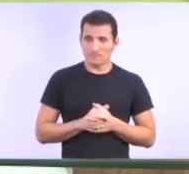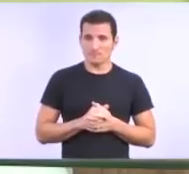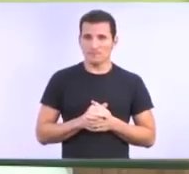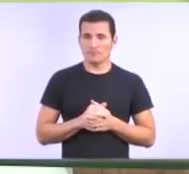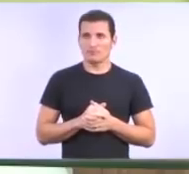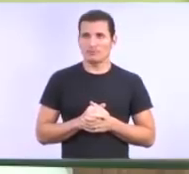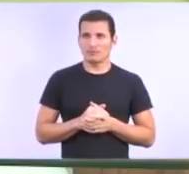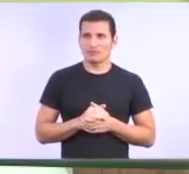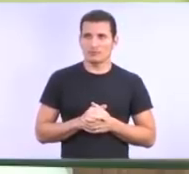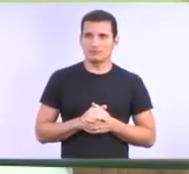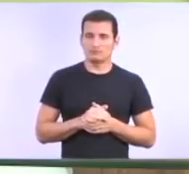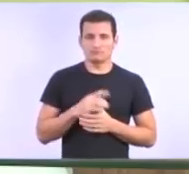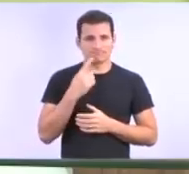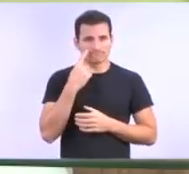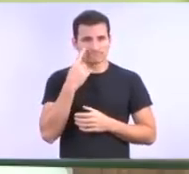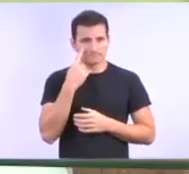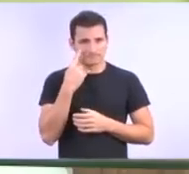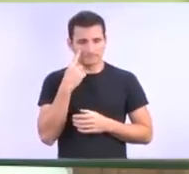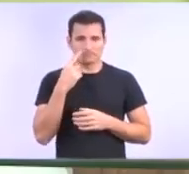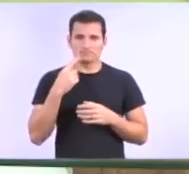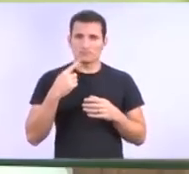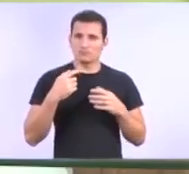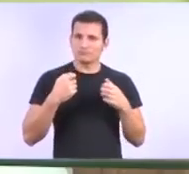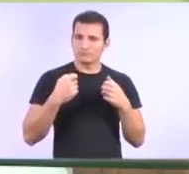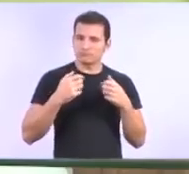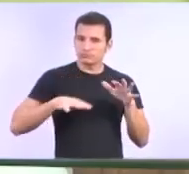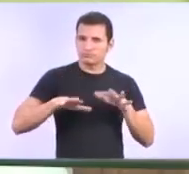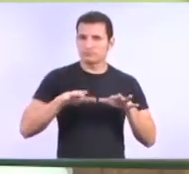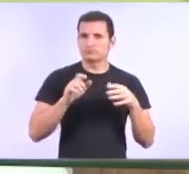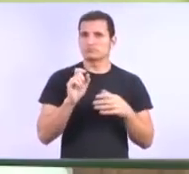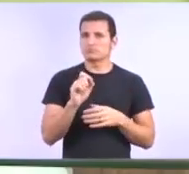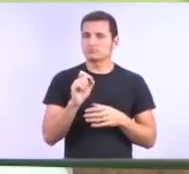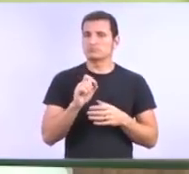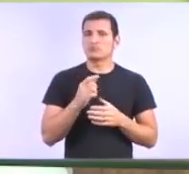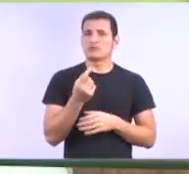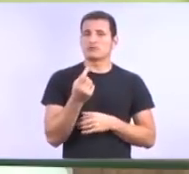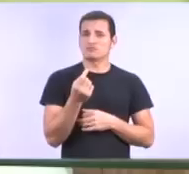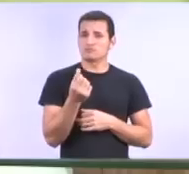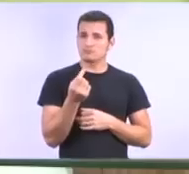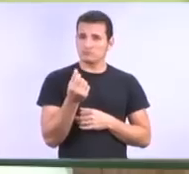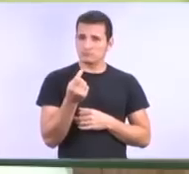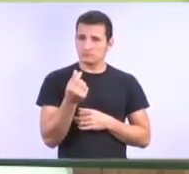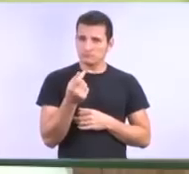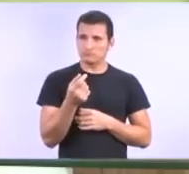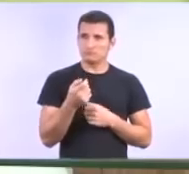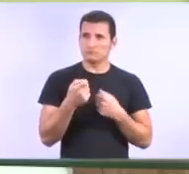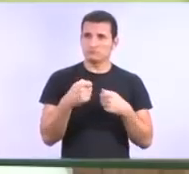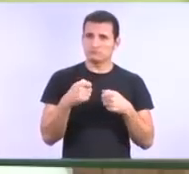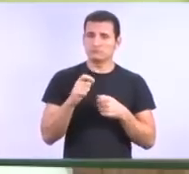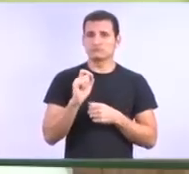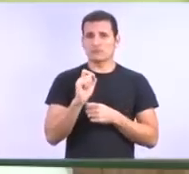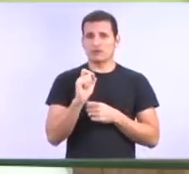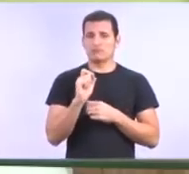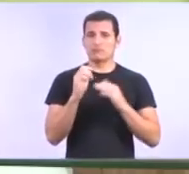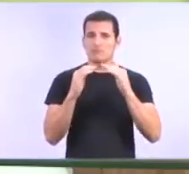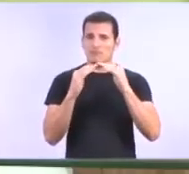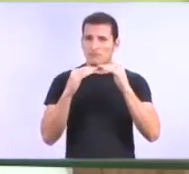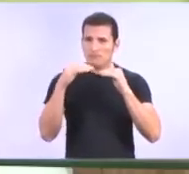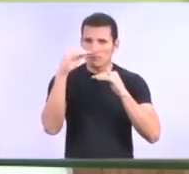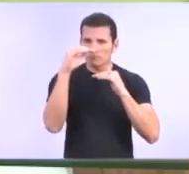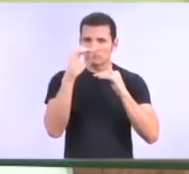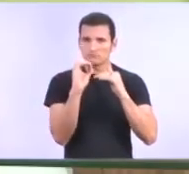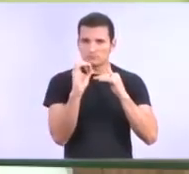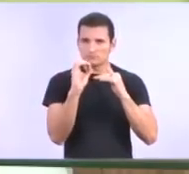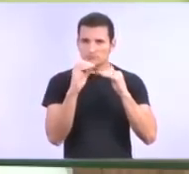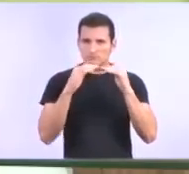atentado, a gente tem que especificar que os valores têm que ser no mínimo maior que zero, tá? De um produto. Então,